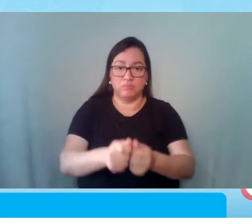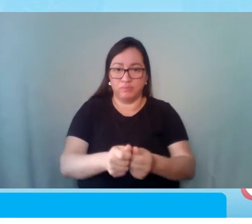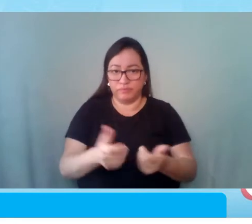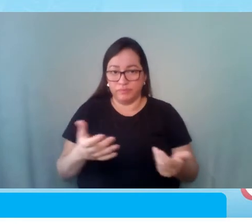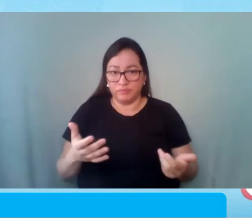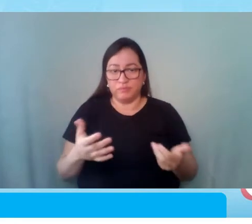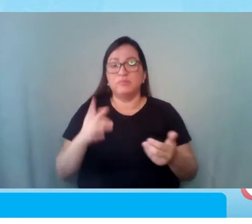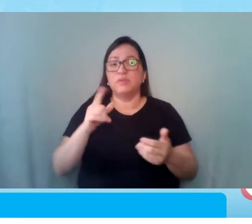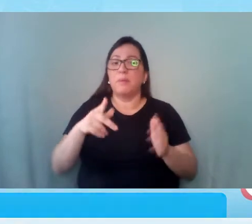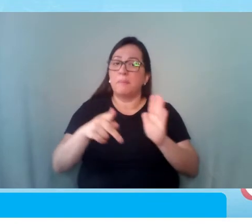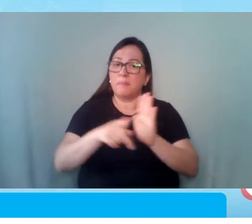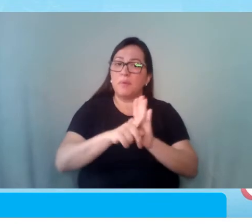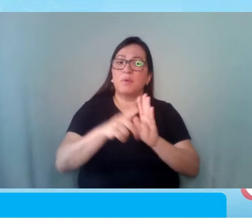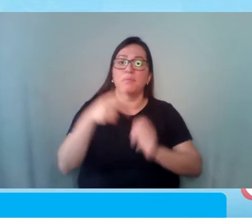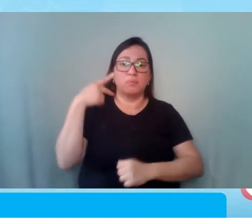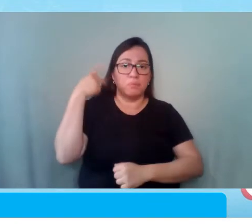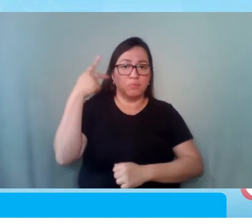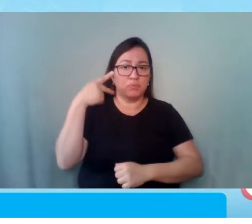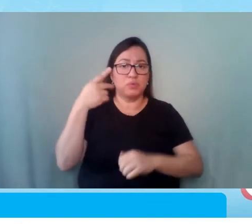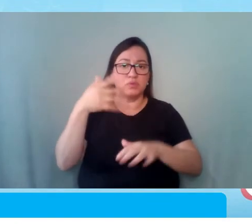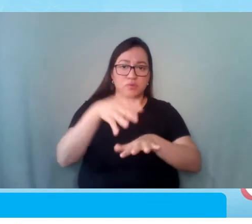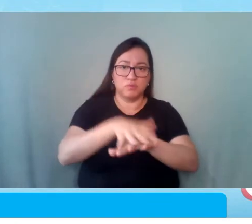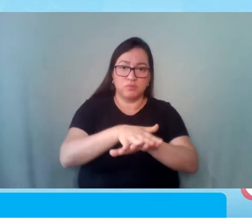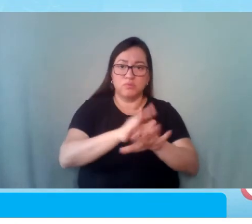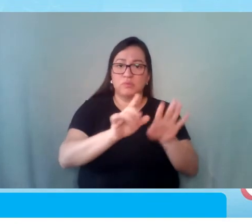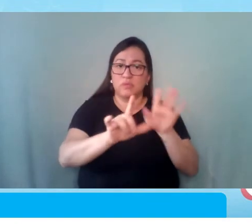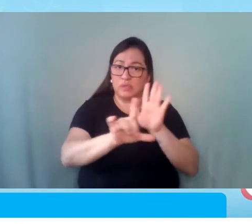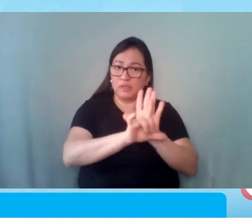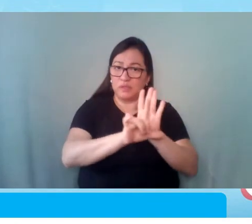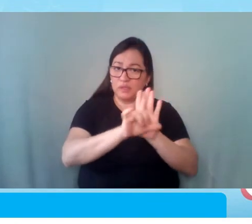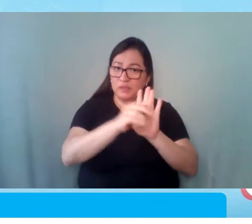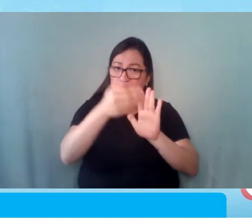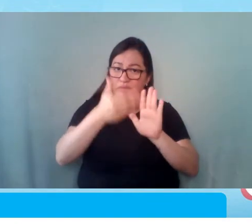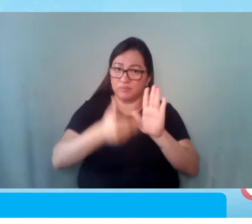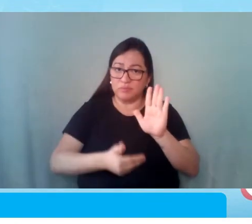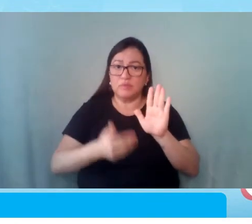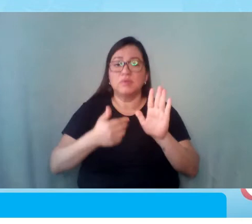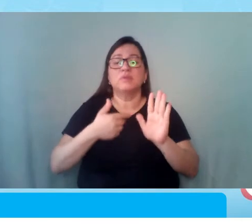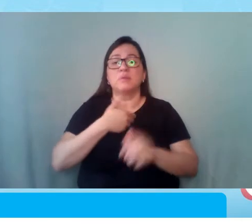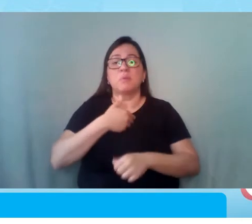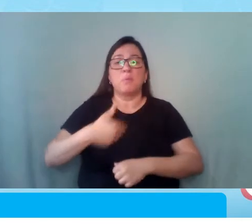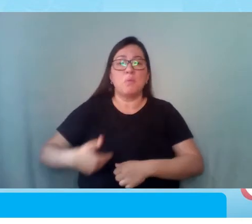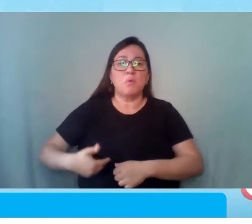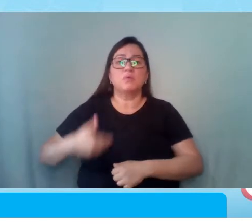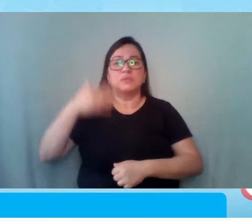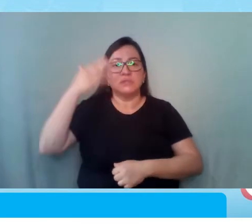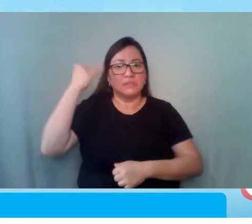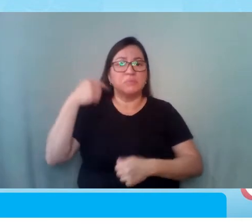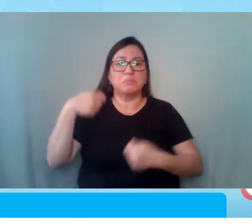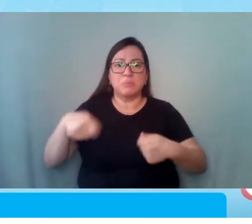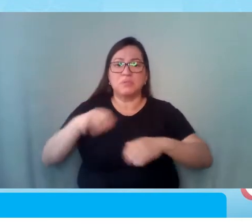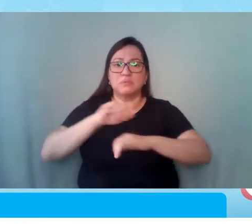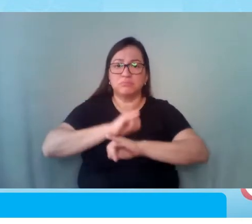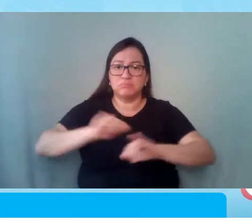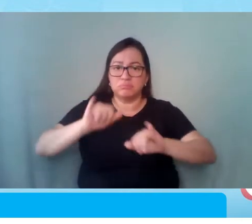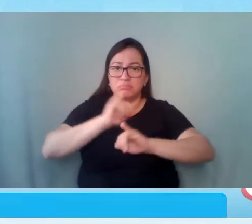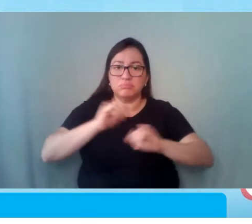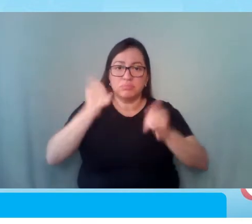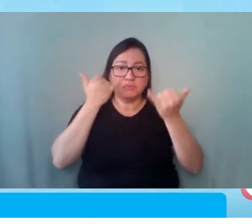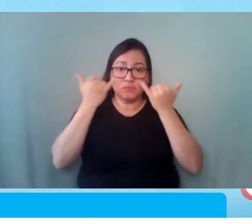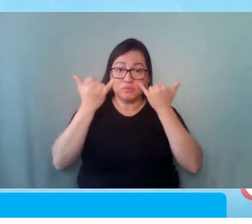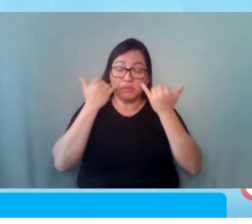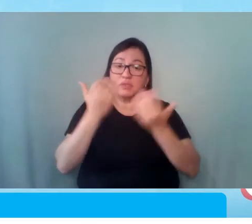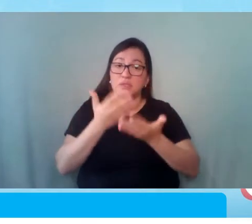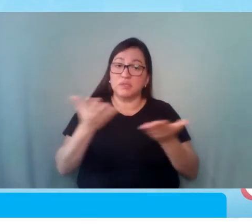política pública de inclusão de todos os públicos nessa estratégia de comunicação, de educação permanente, que é o